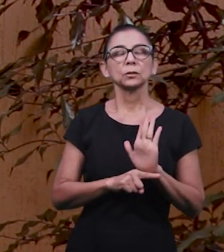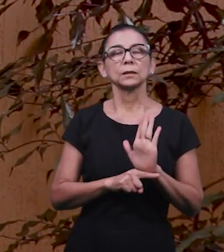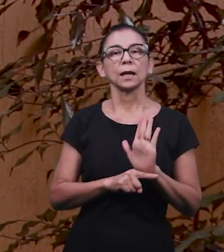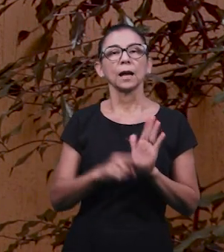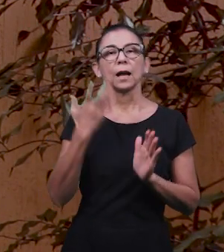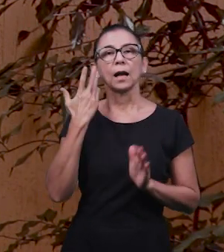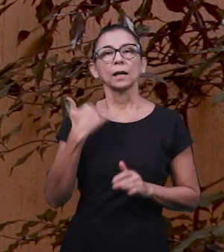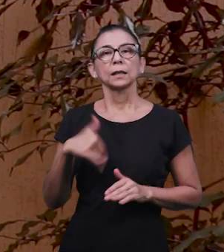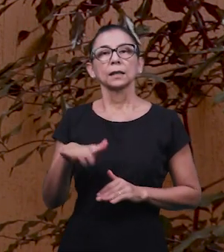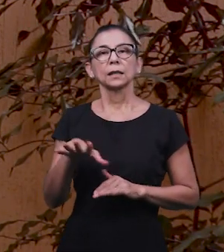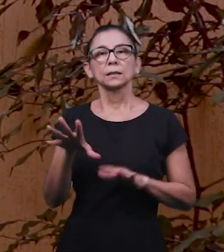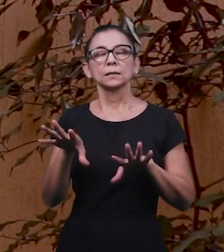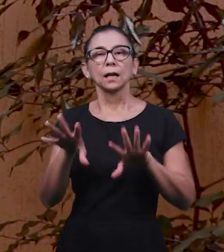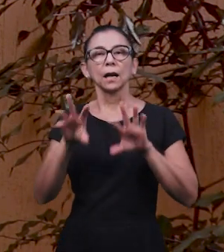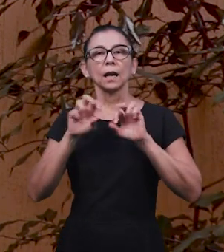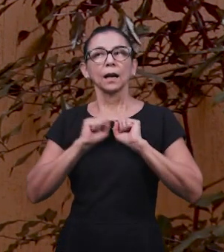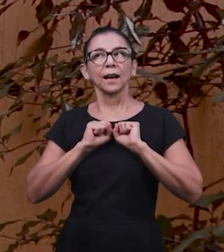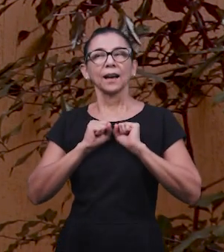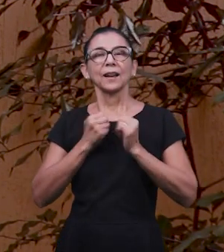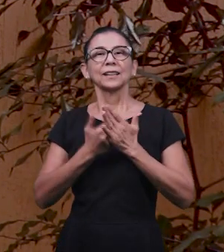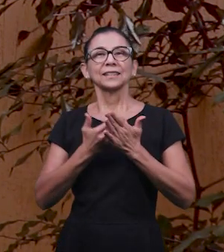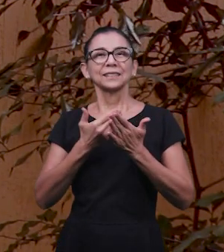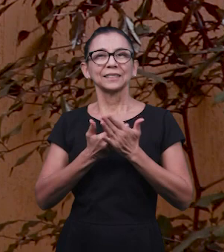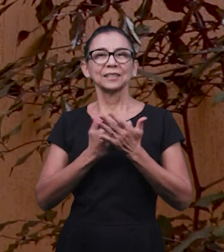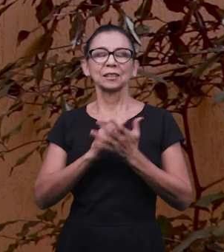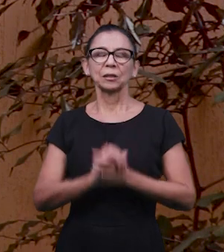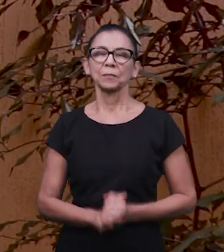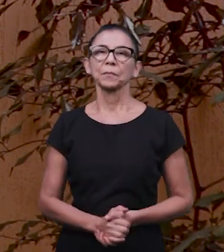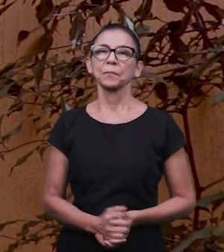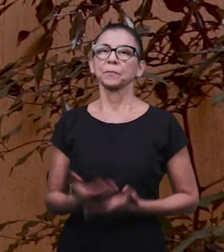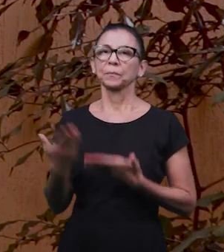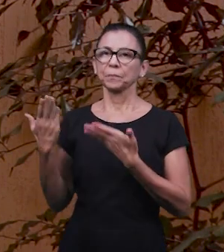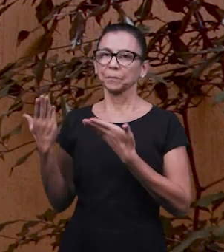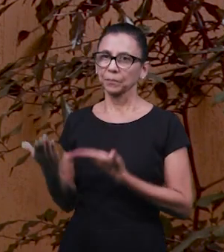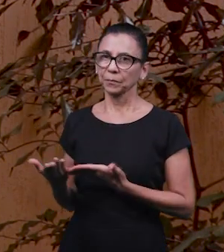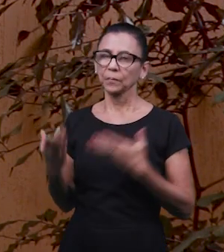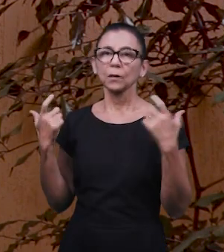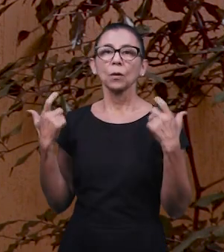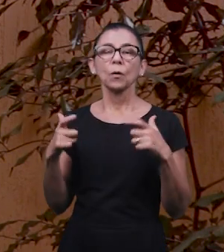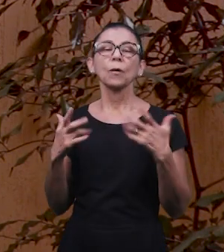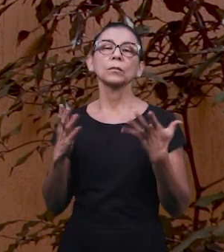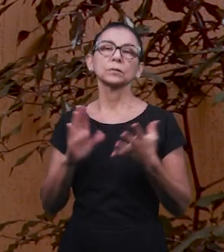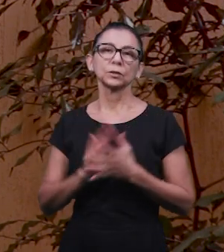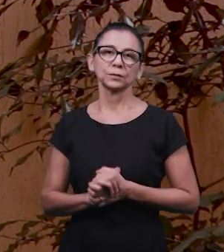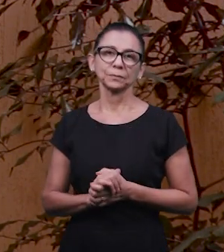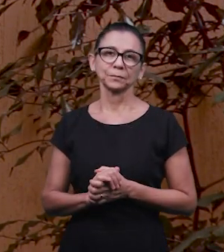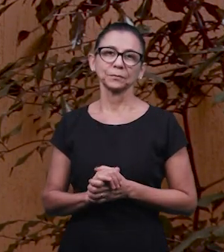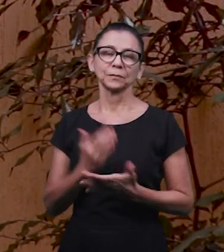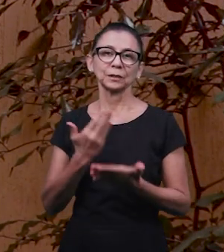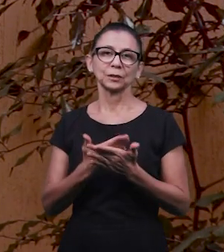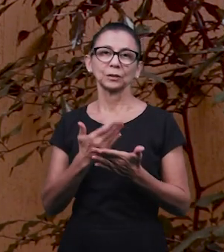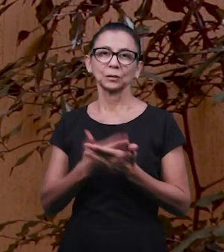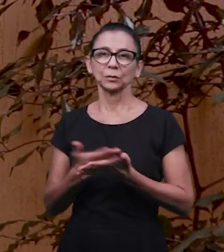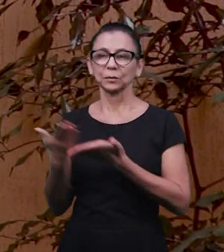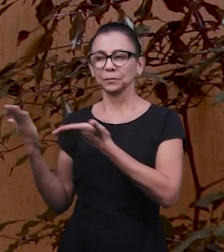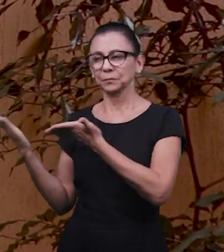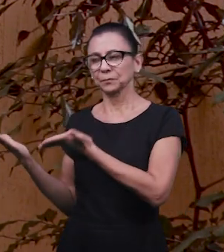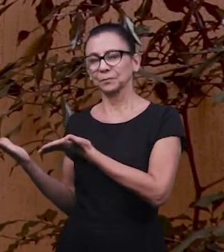Santo e o Espírito de Deus é a mesma coisa. E na pergunta, nós usamos também o recurso visual para quê?